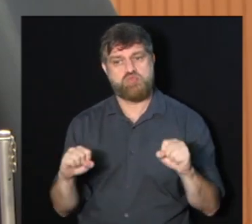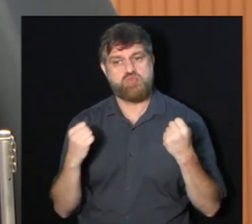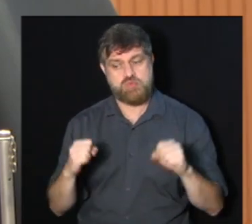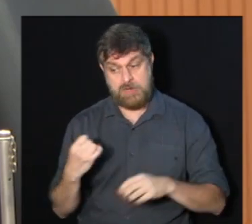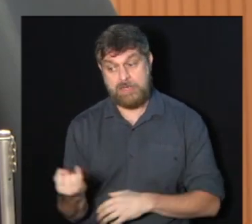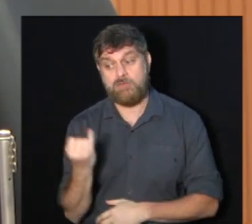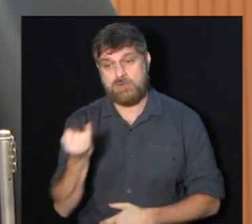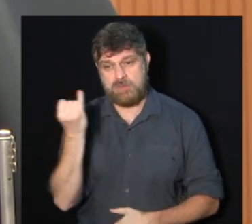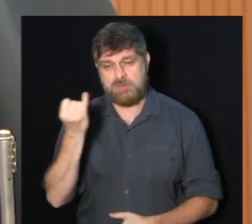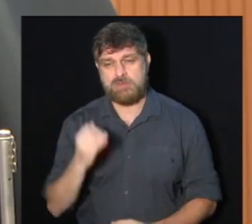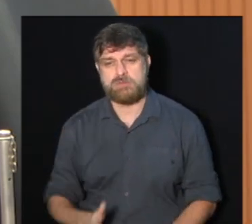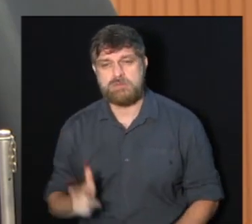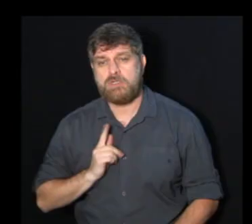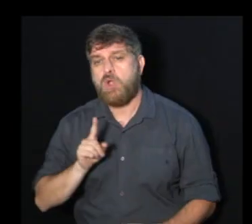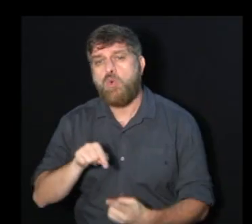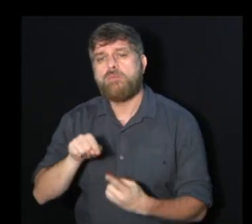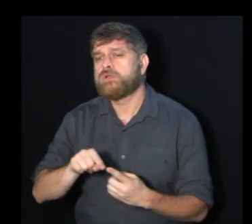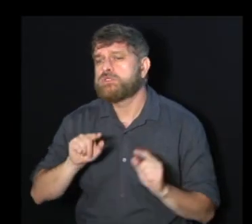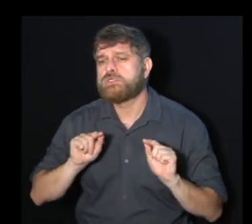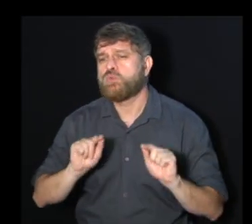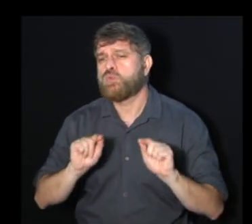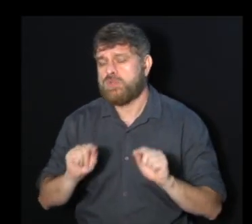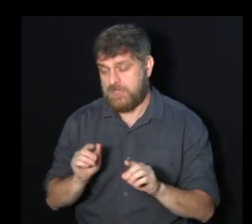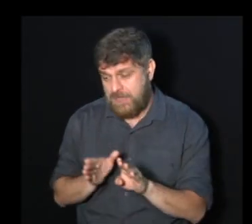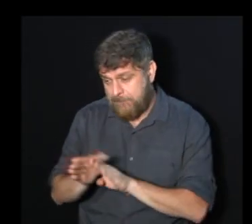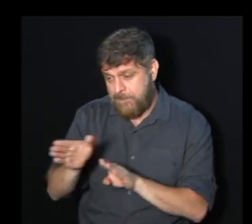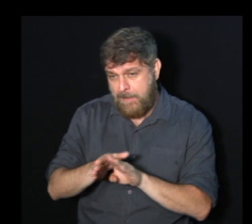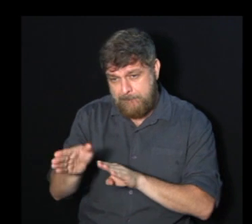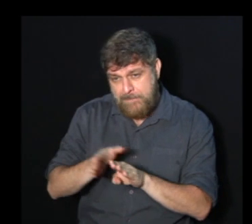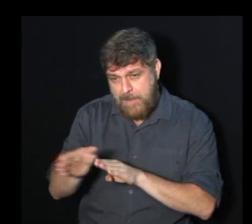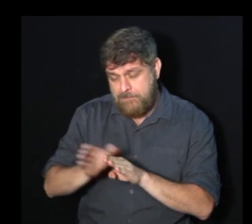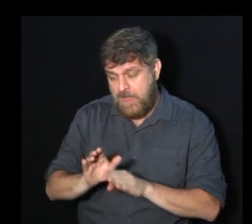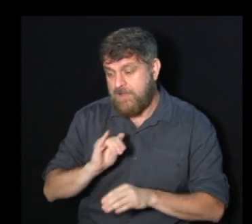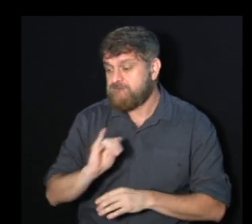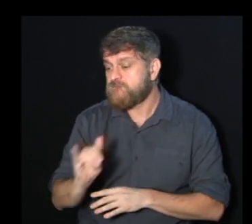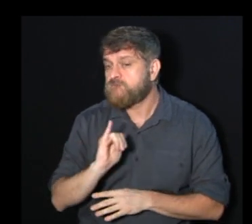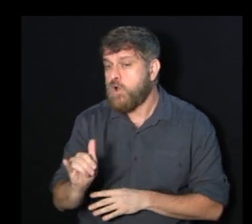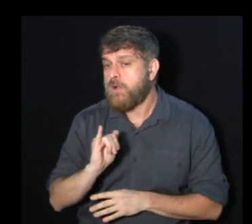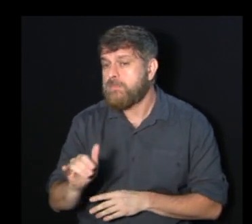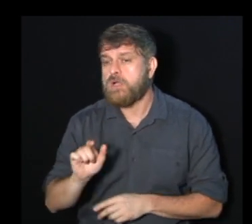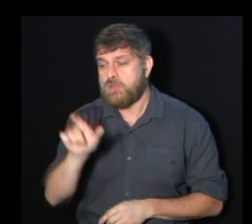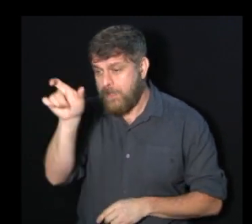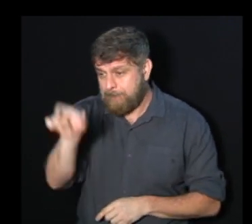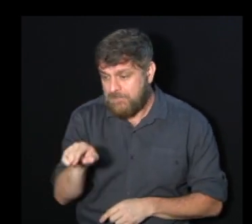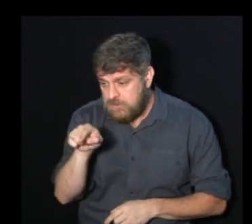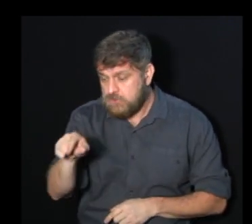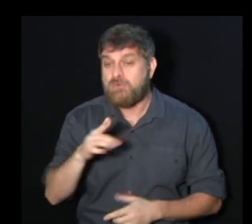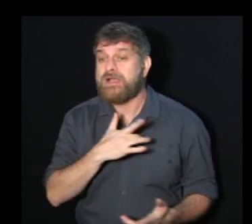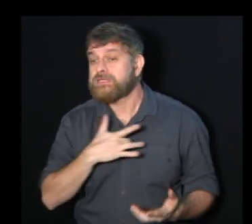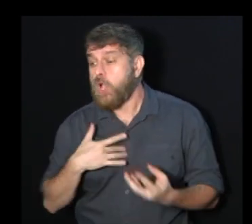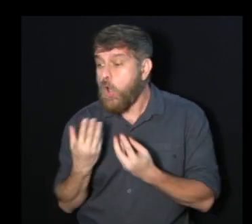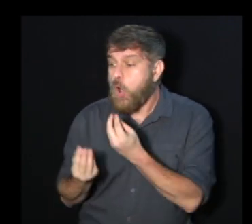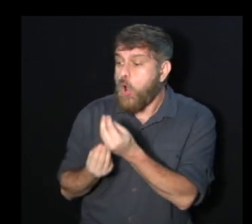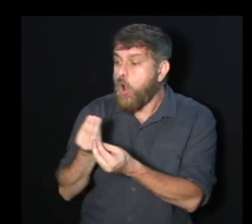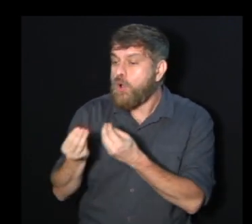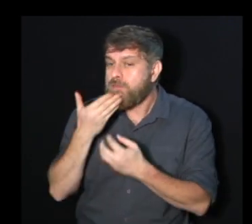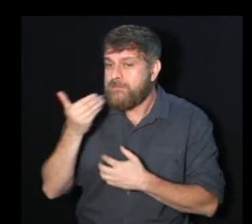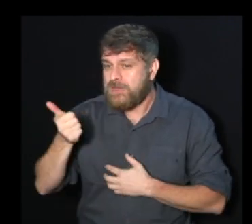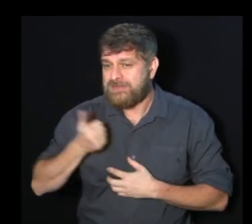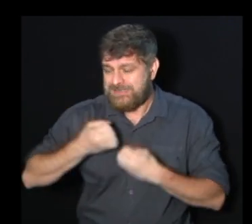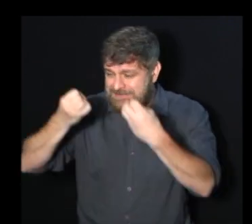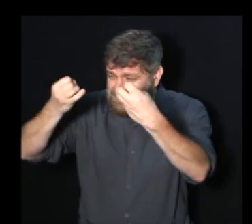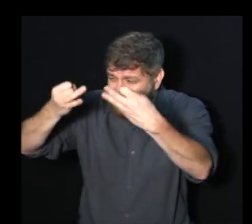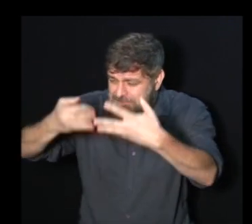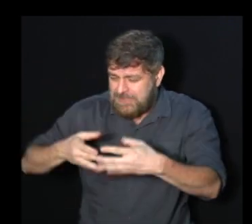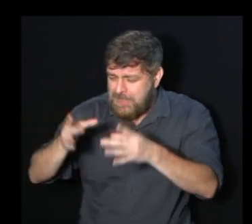objetivo, né? O objetivo é sempre estar informando o paciente, né, sobre a sua própria saúde. Então, está explicando